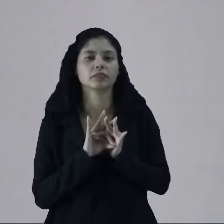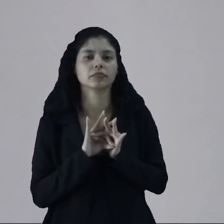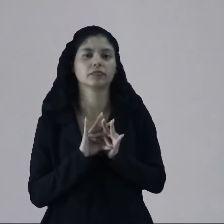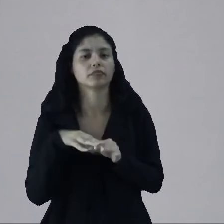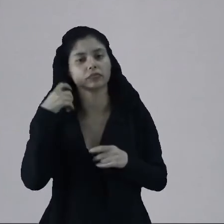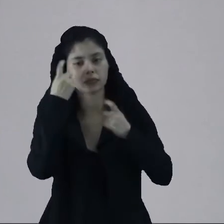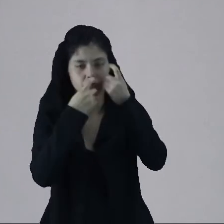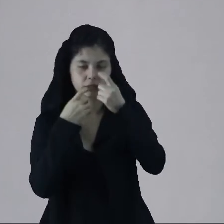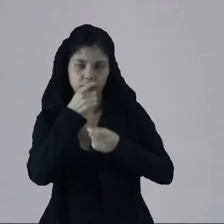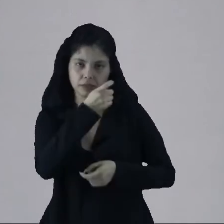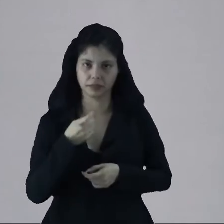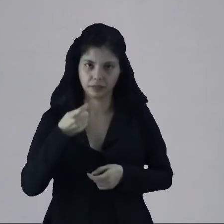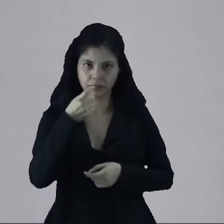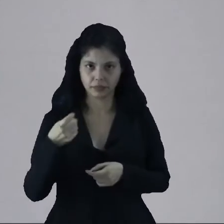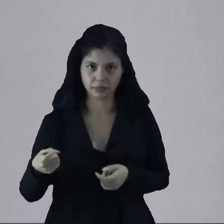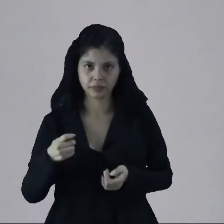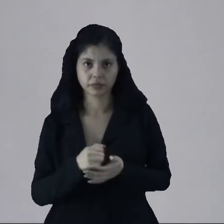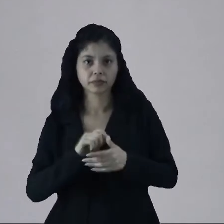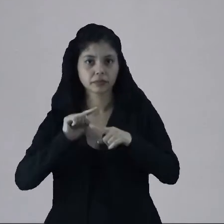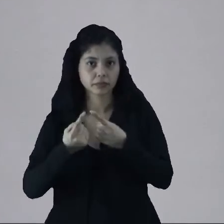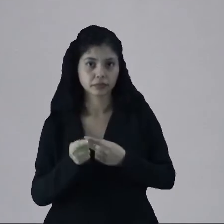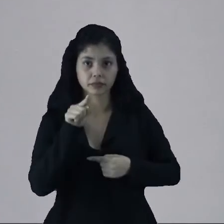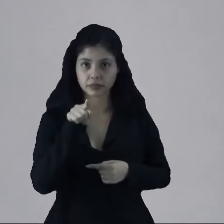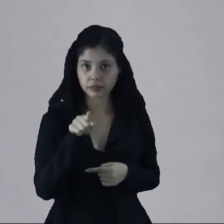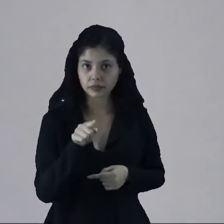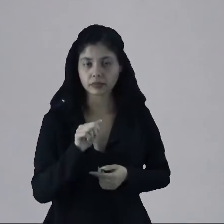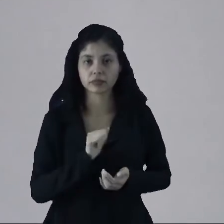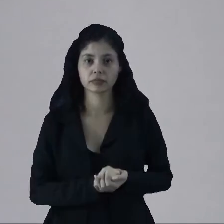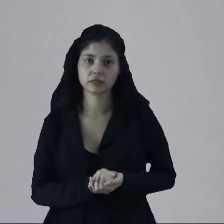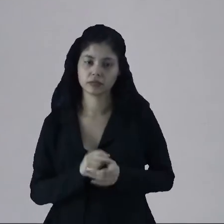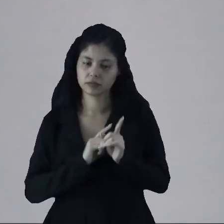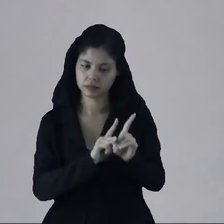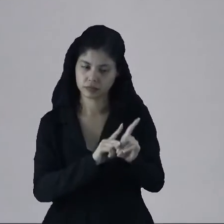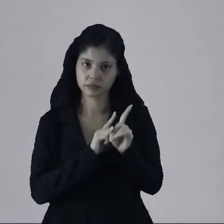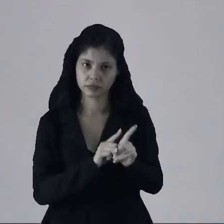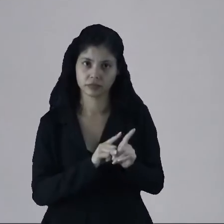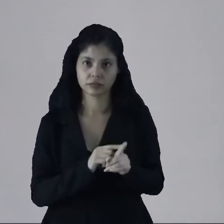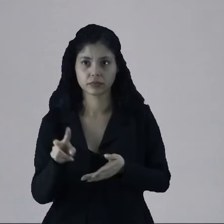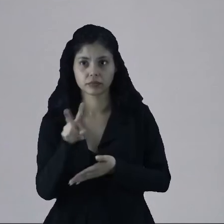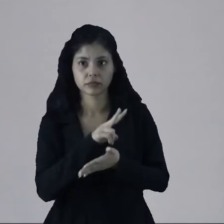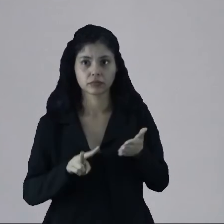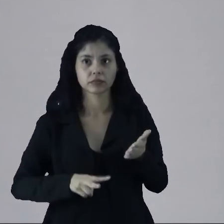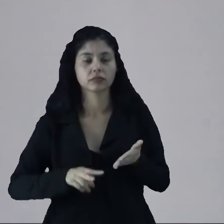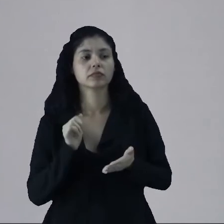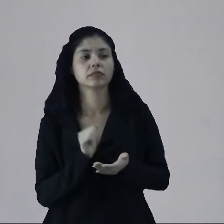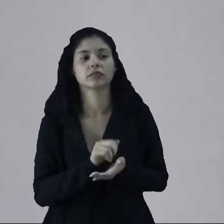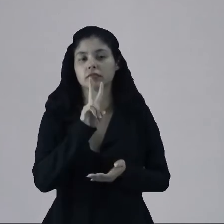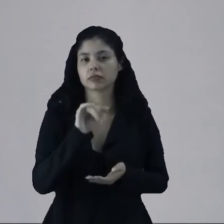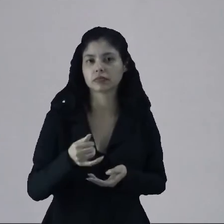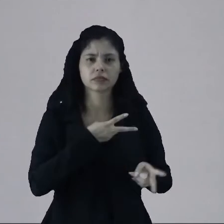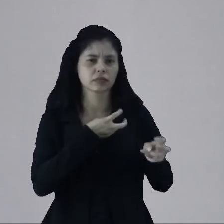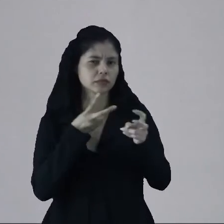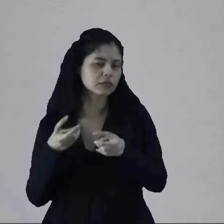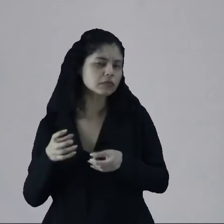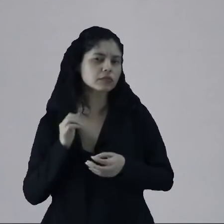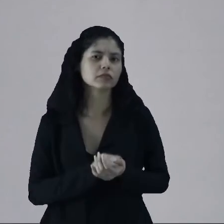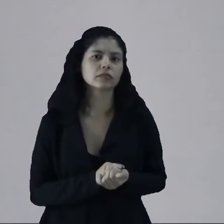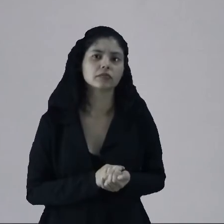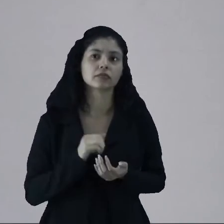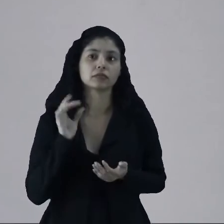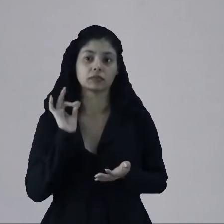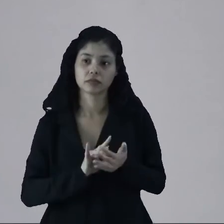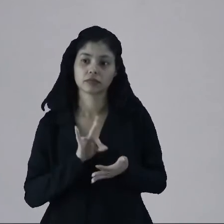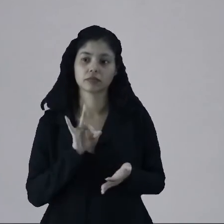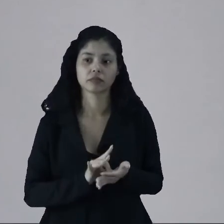à expressão gênica XX. Mas aí você, ao acompanhar e ao ler as alternativas, você vai perceber que,